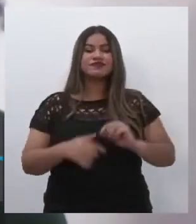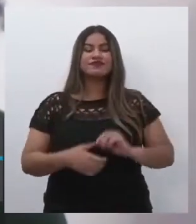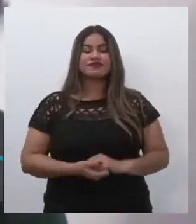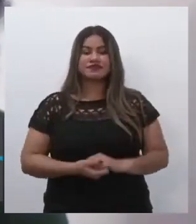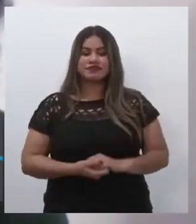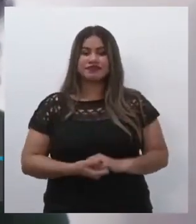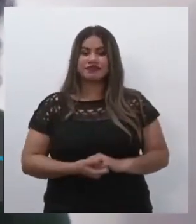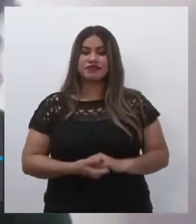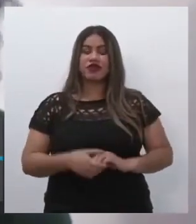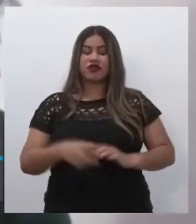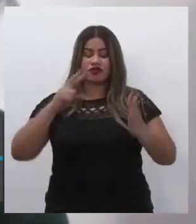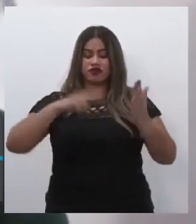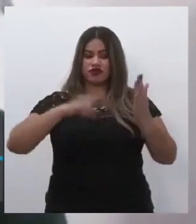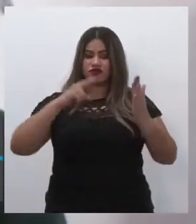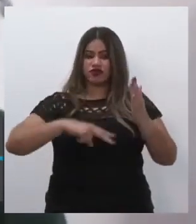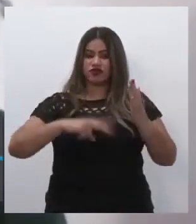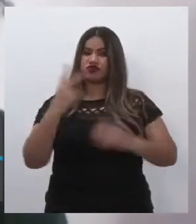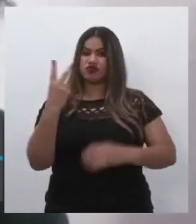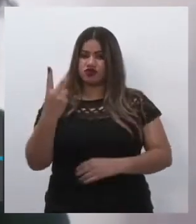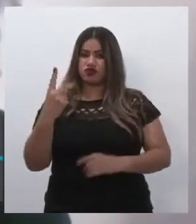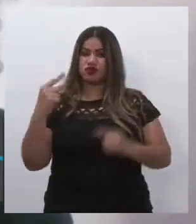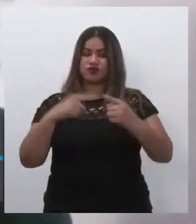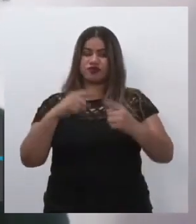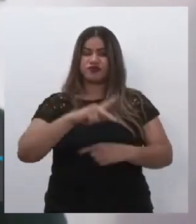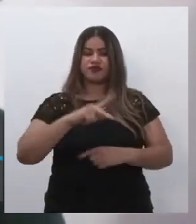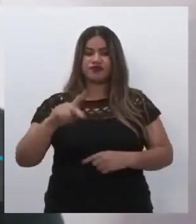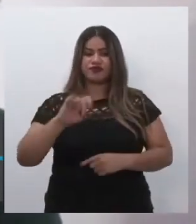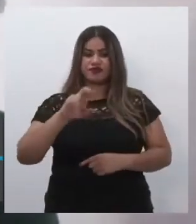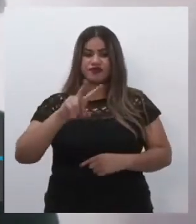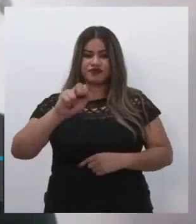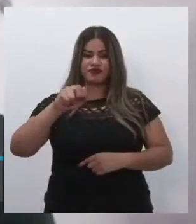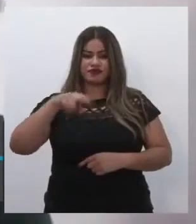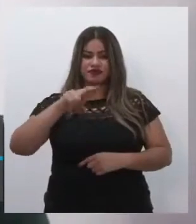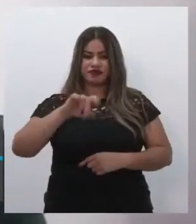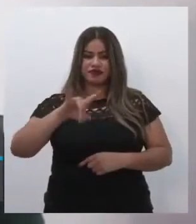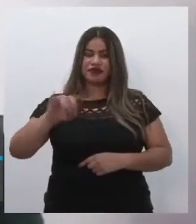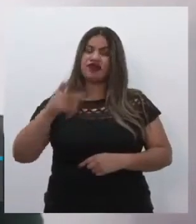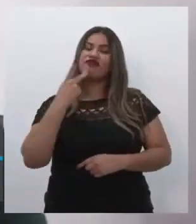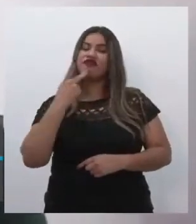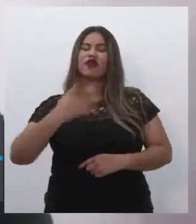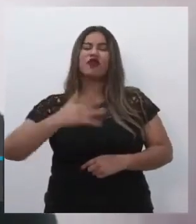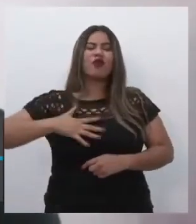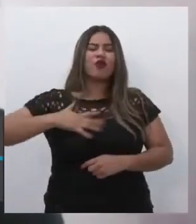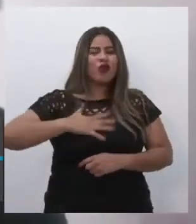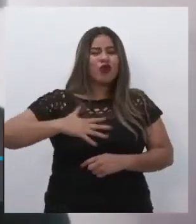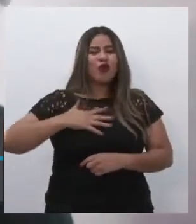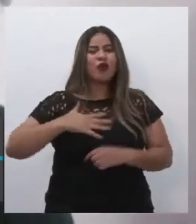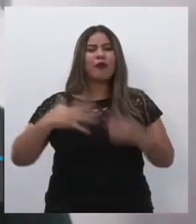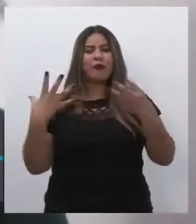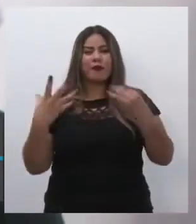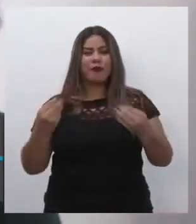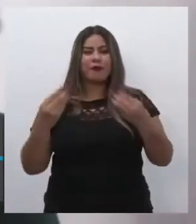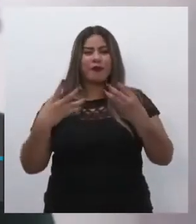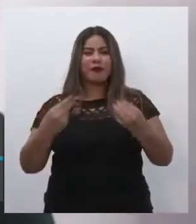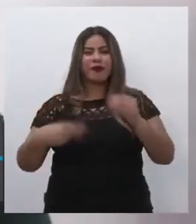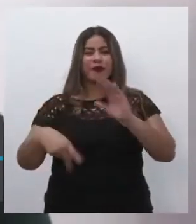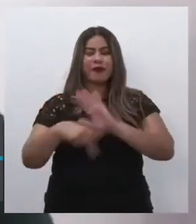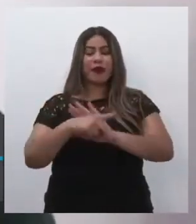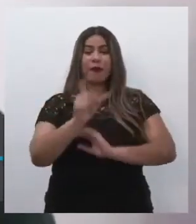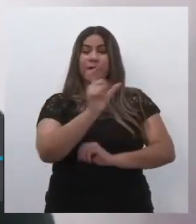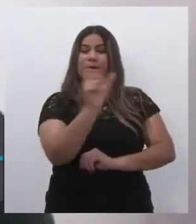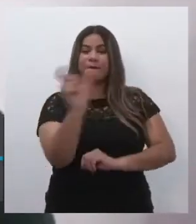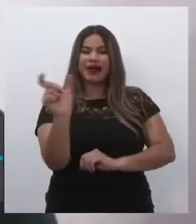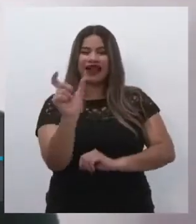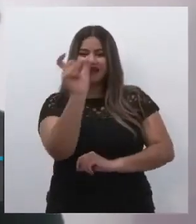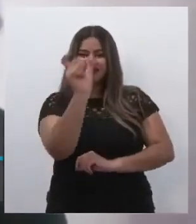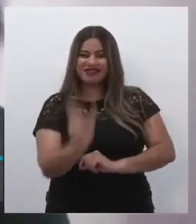reler dois comentários. A professora Ivanide, ela comentou que ela gostou muito, sim, que é da cruzada, né?